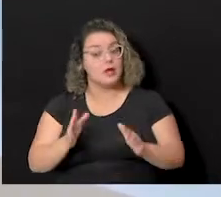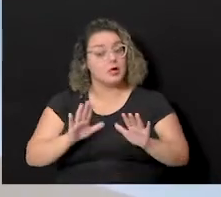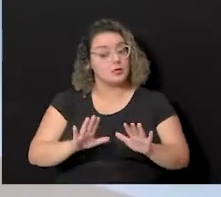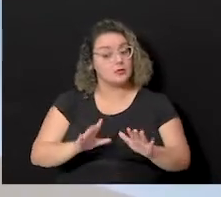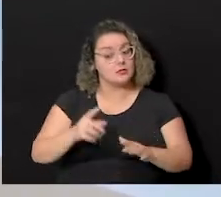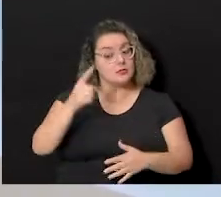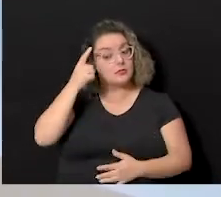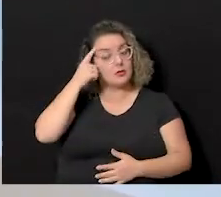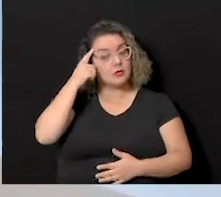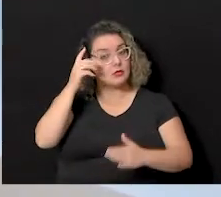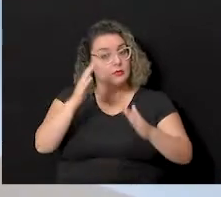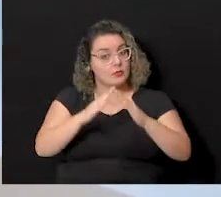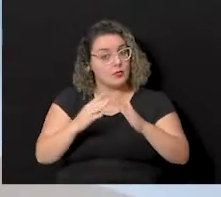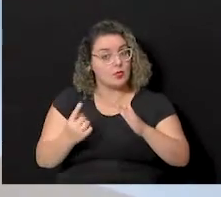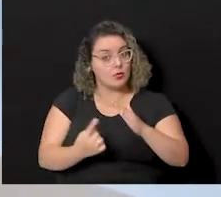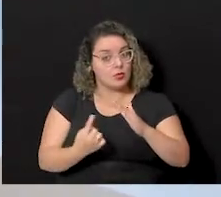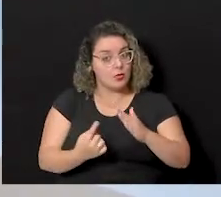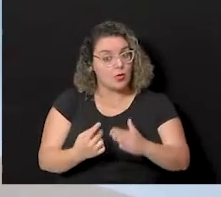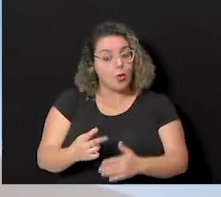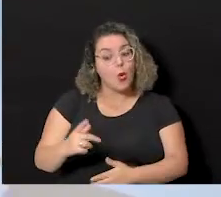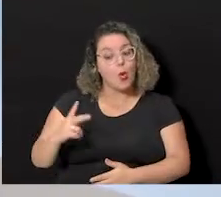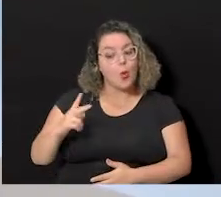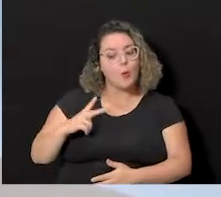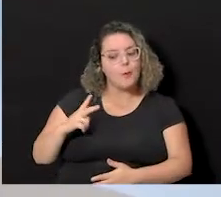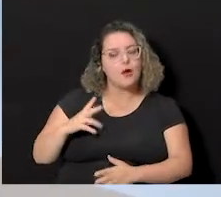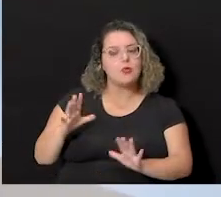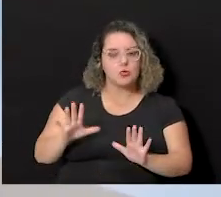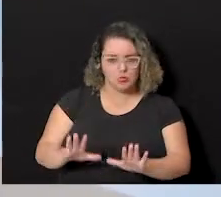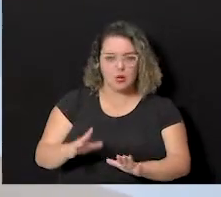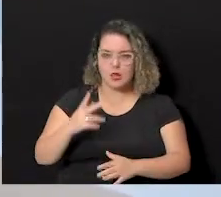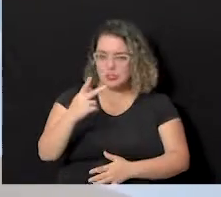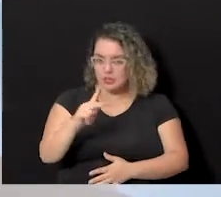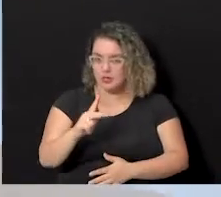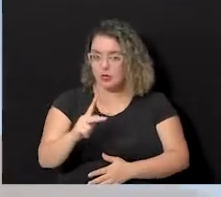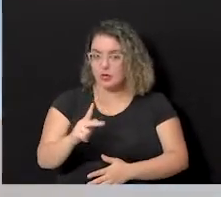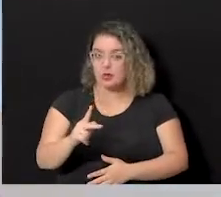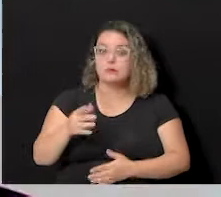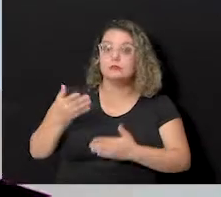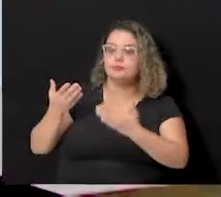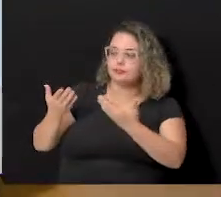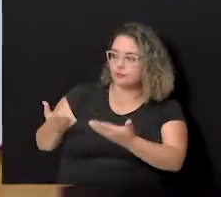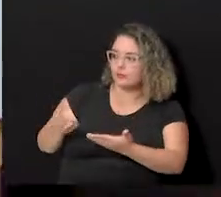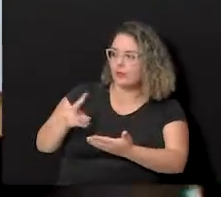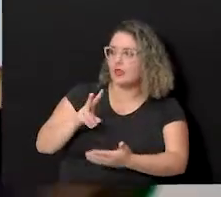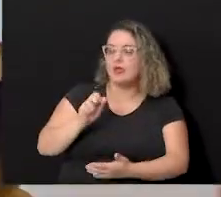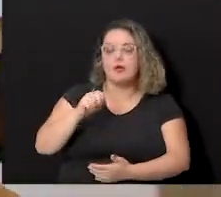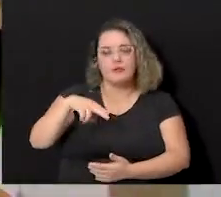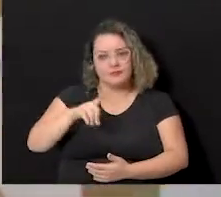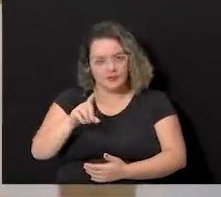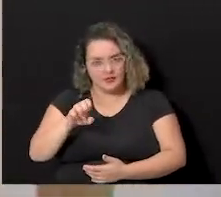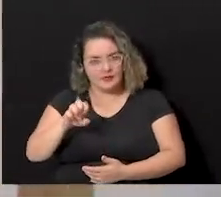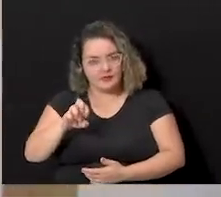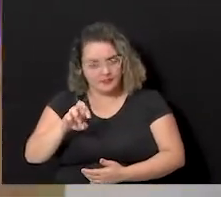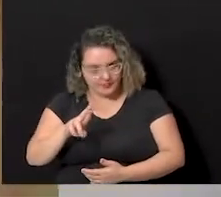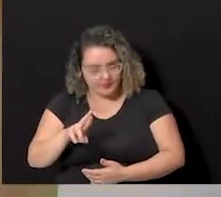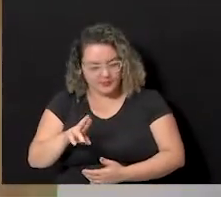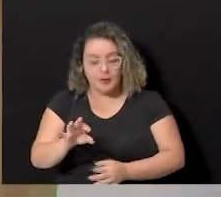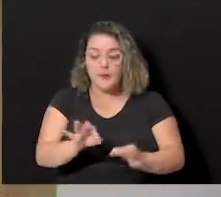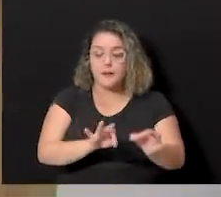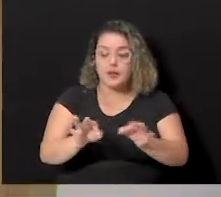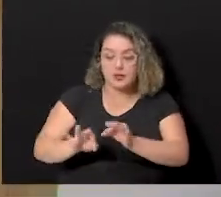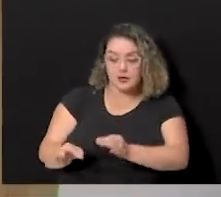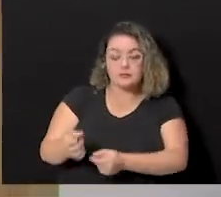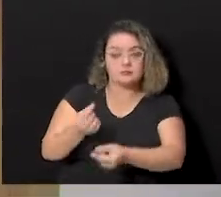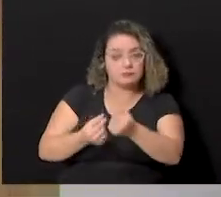sobre isso, sobre morar sozinho, ter o seu próprio cantinho, a gente trouxe o Wander Vicente, que é planejador financeiro